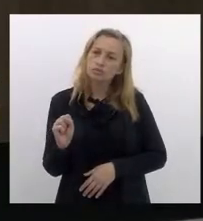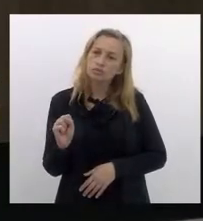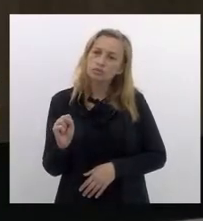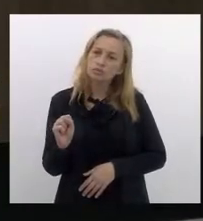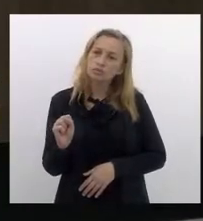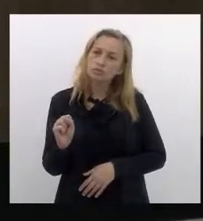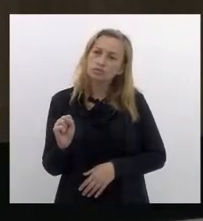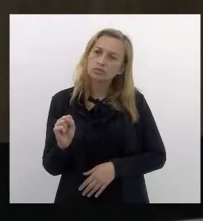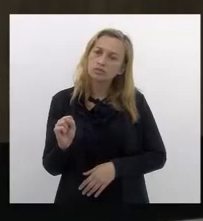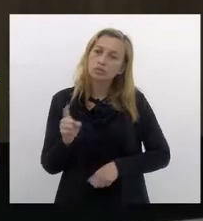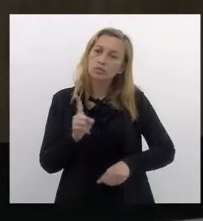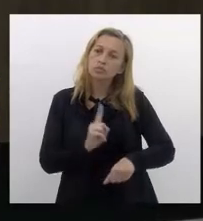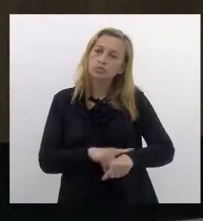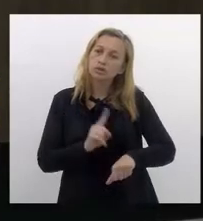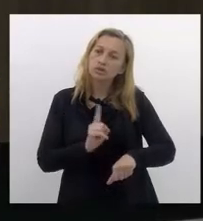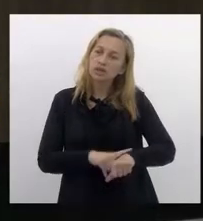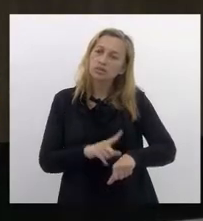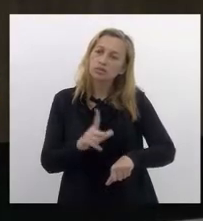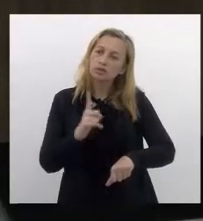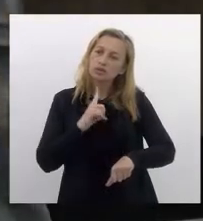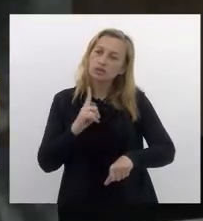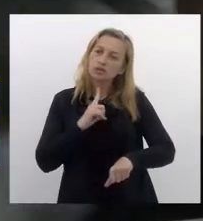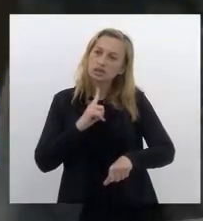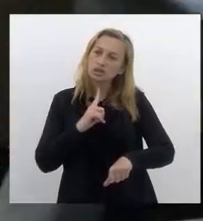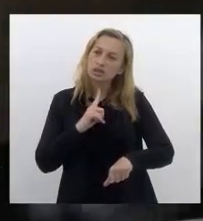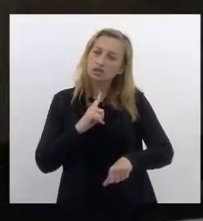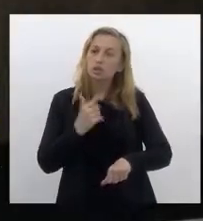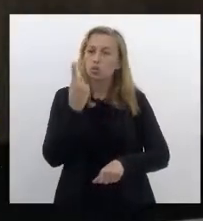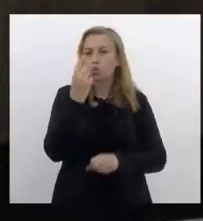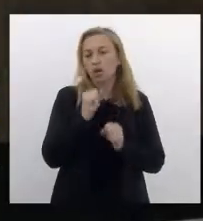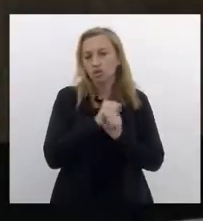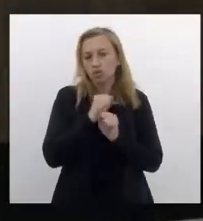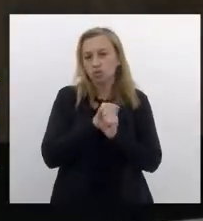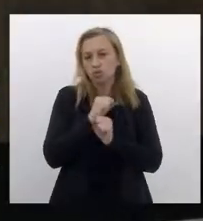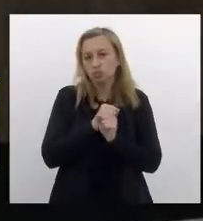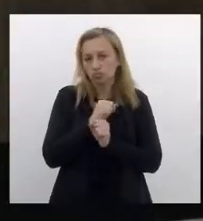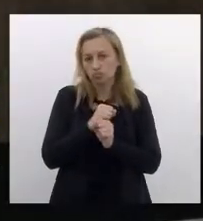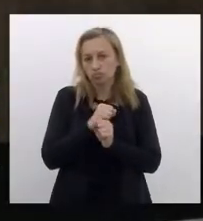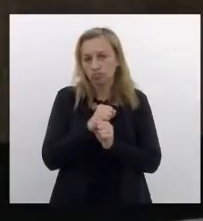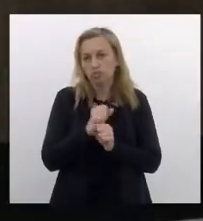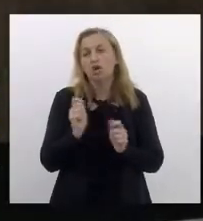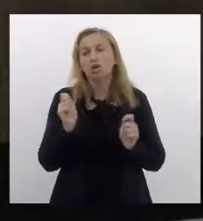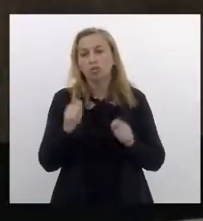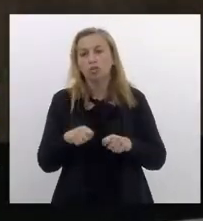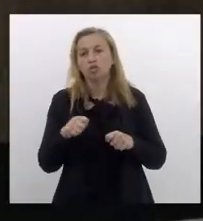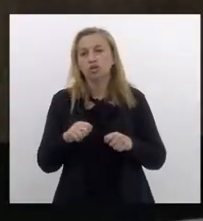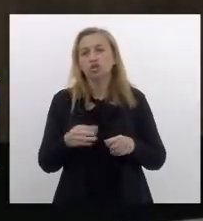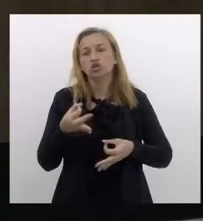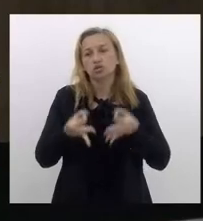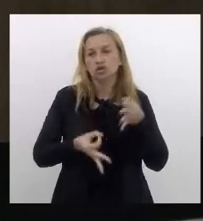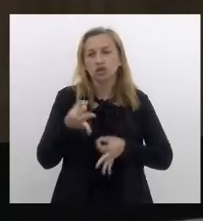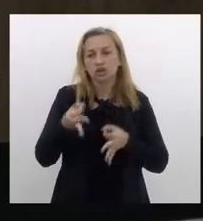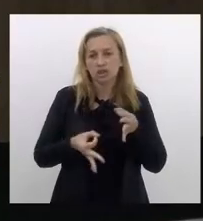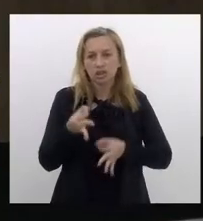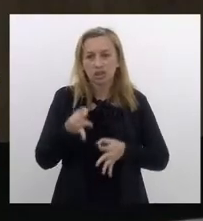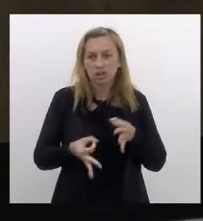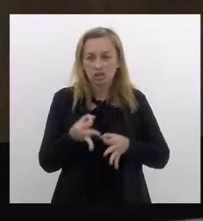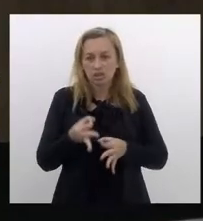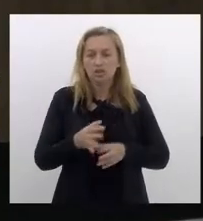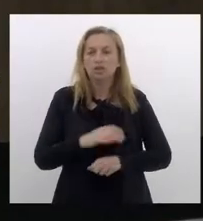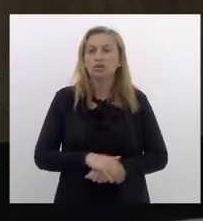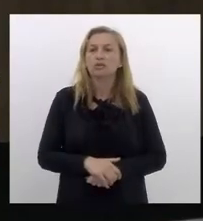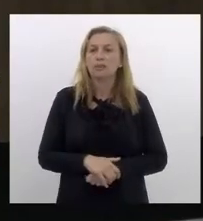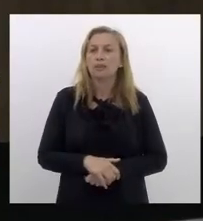que dava um prazo, quando entrou em vigor, de um ano para que o Poder Judiciário elevasse a condição de entrada